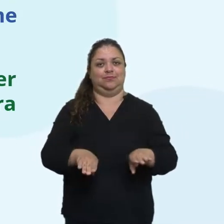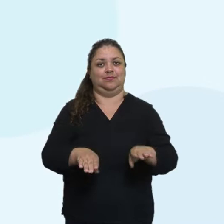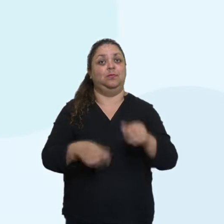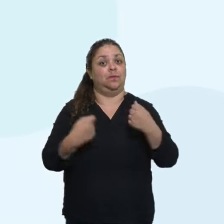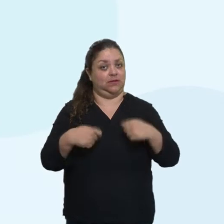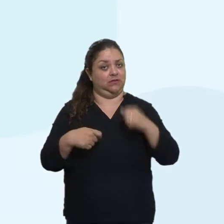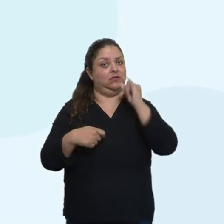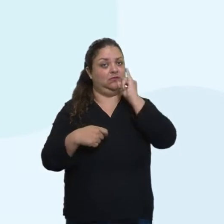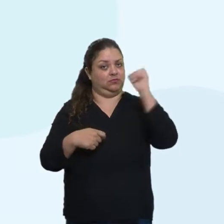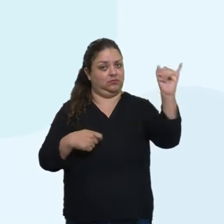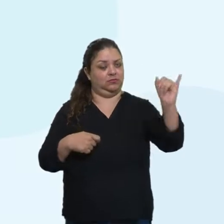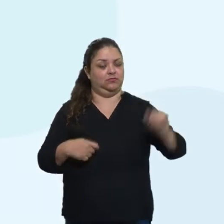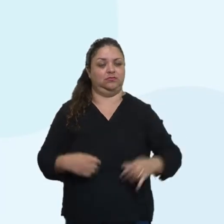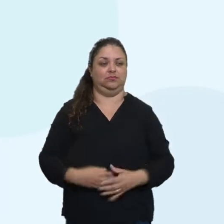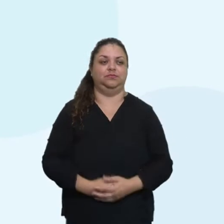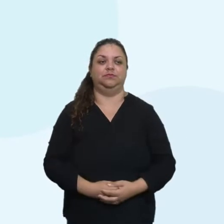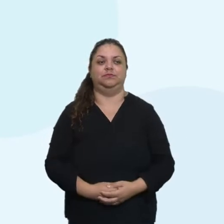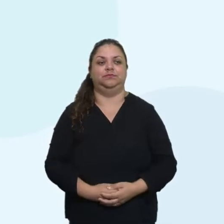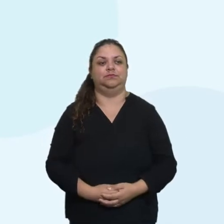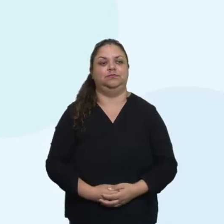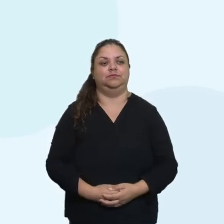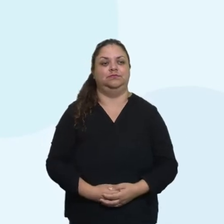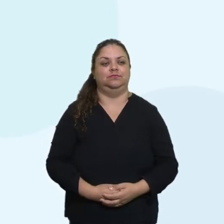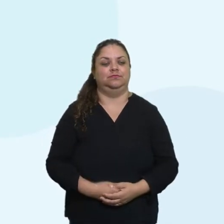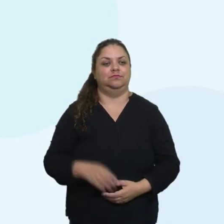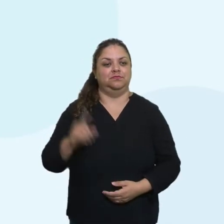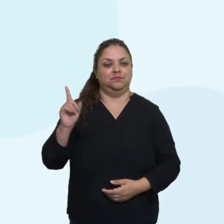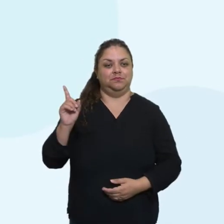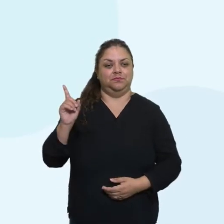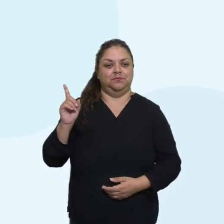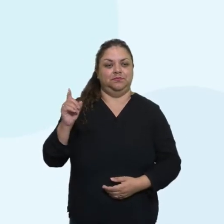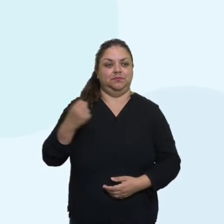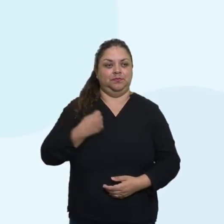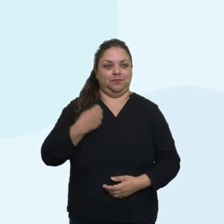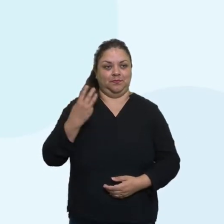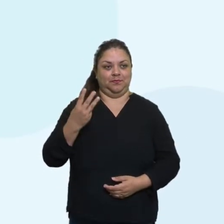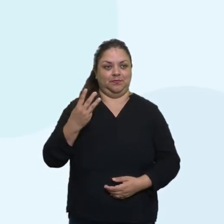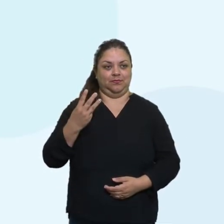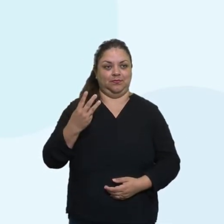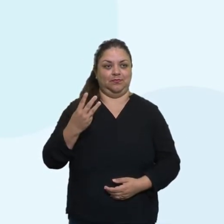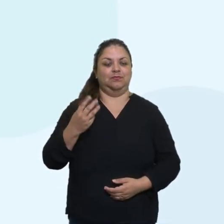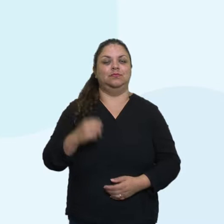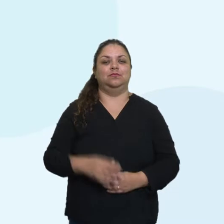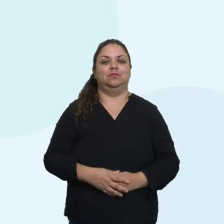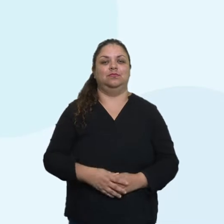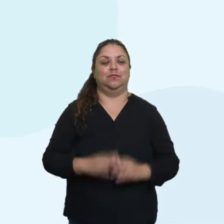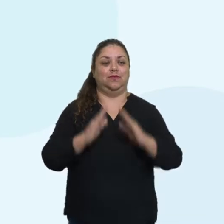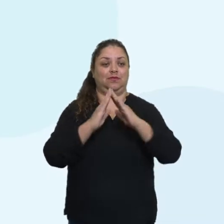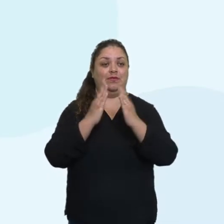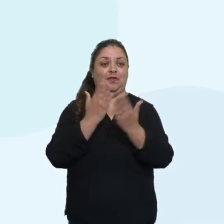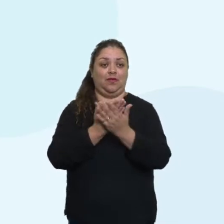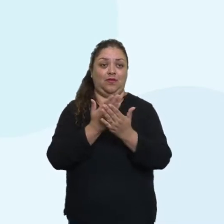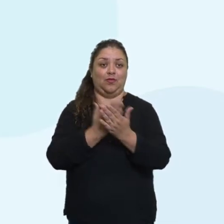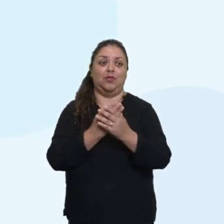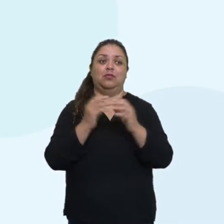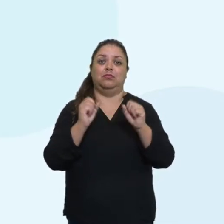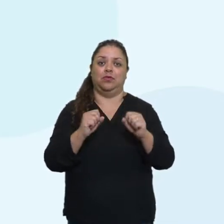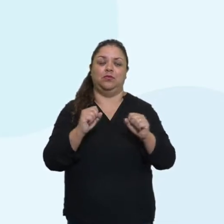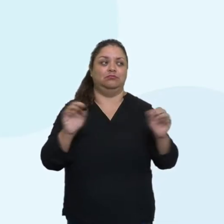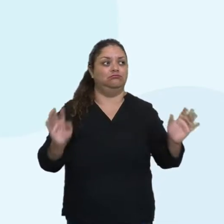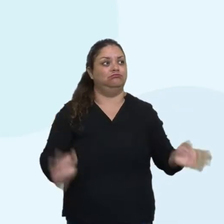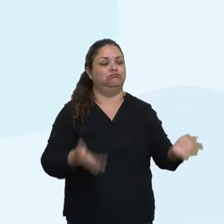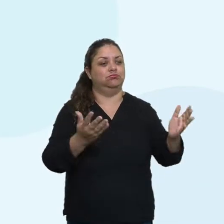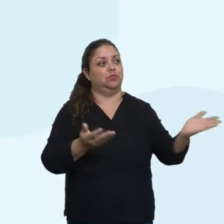Ah e ainda né a as escolas podem incentivar os estudantes a realizarem as atividades